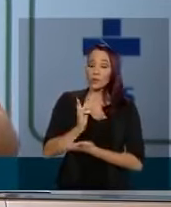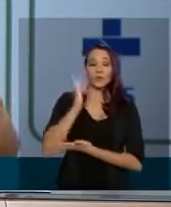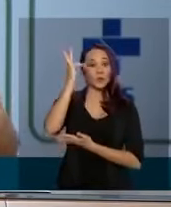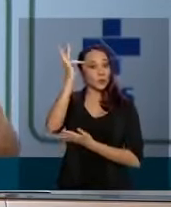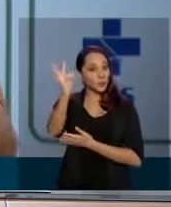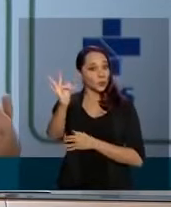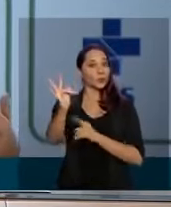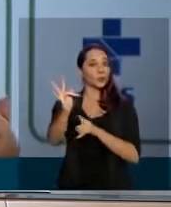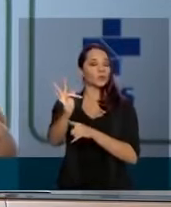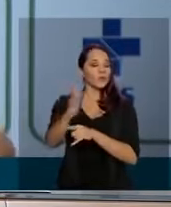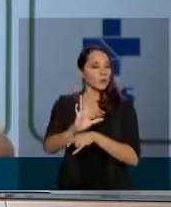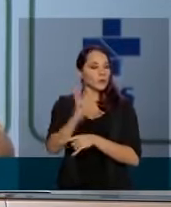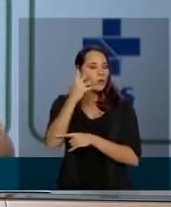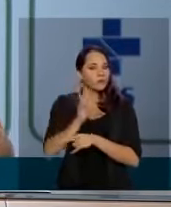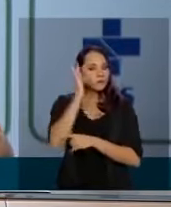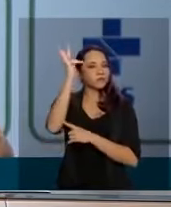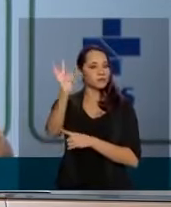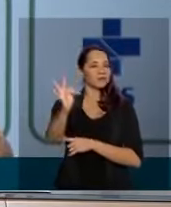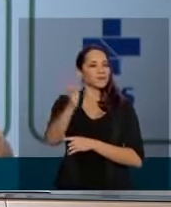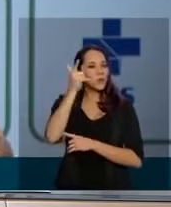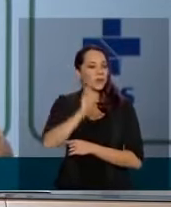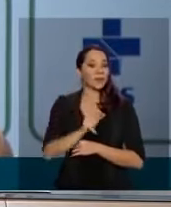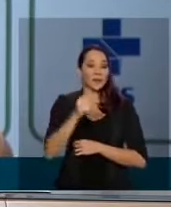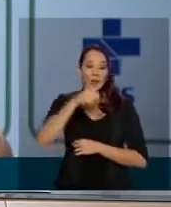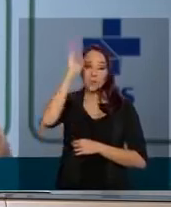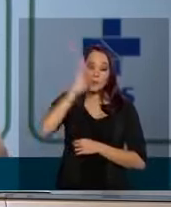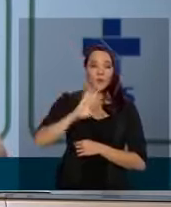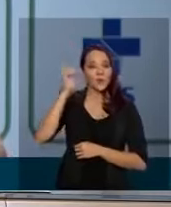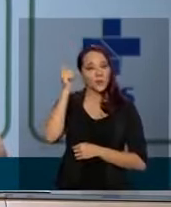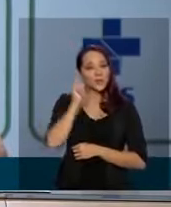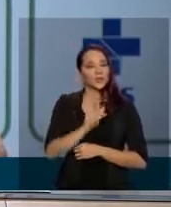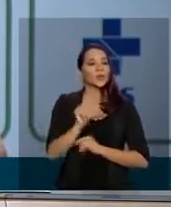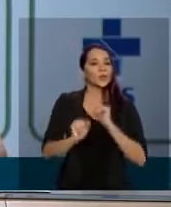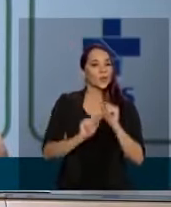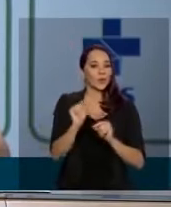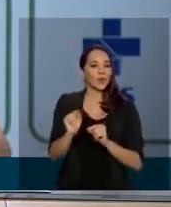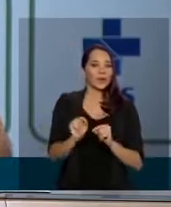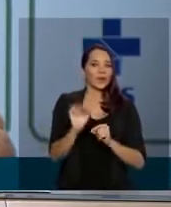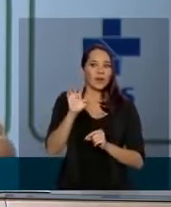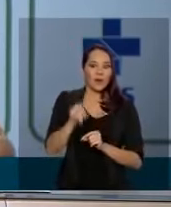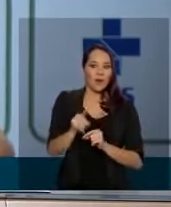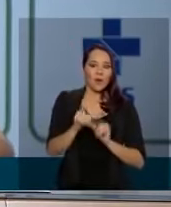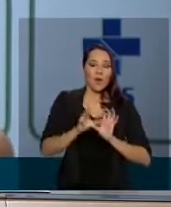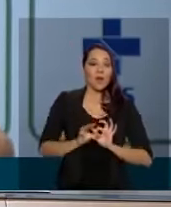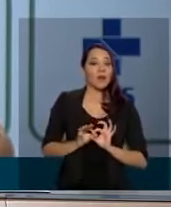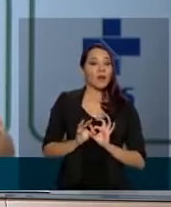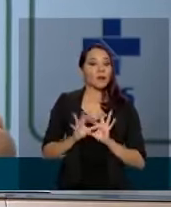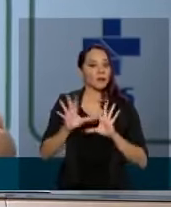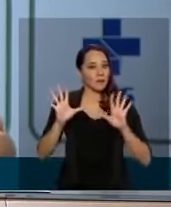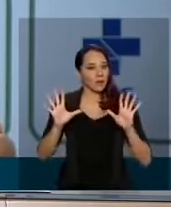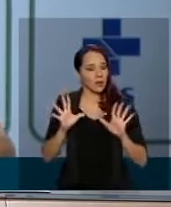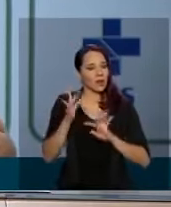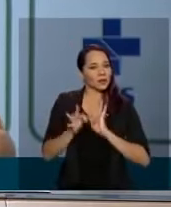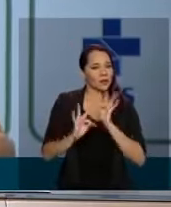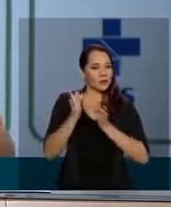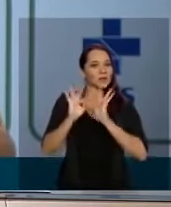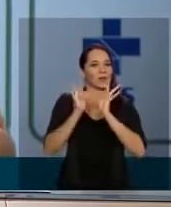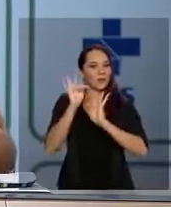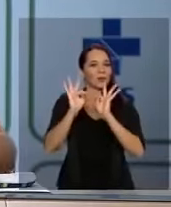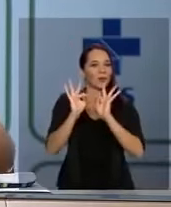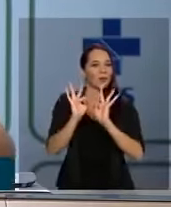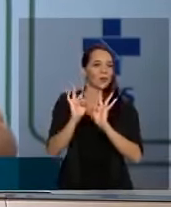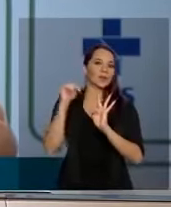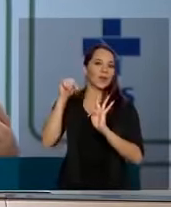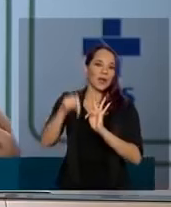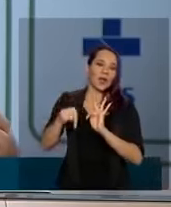para situações futuras, e que, portanto, o Brasil adquiriria uma independência tecnológica com